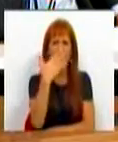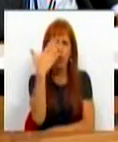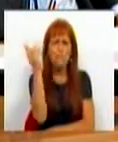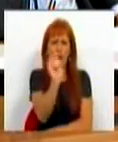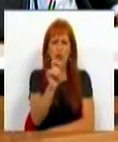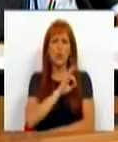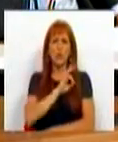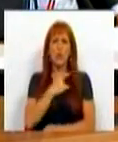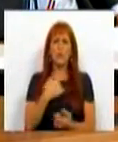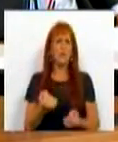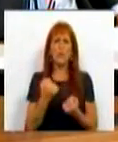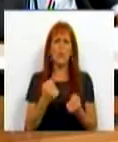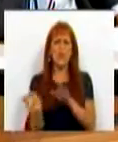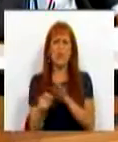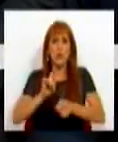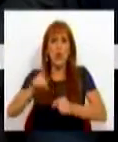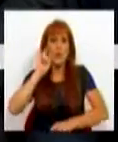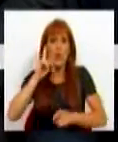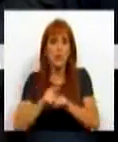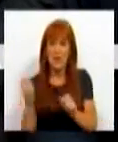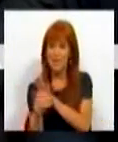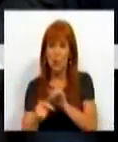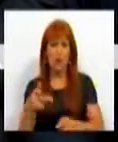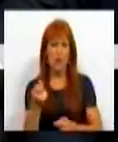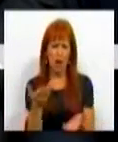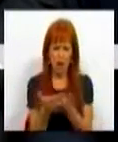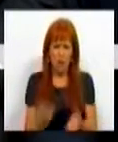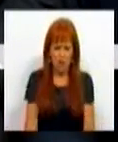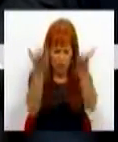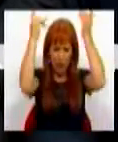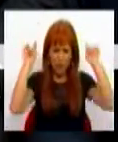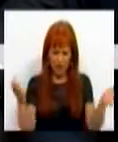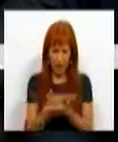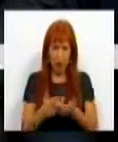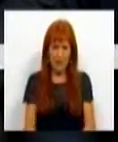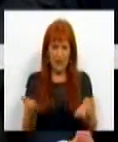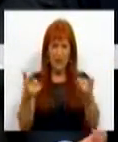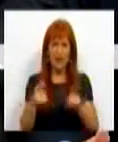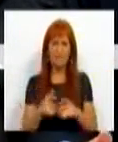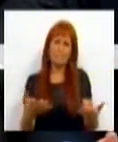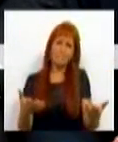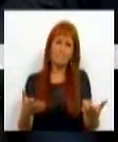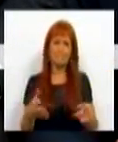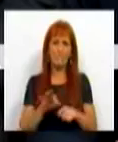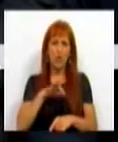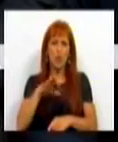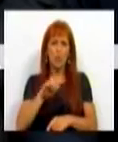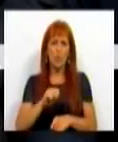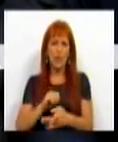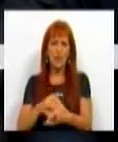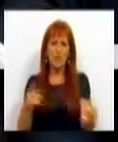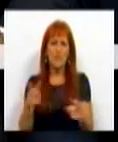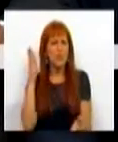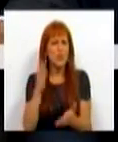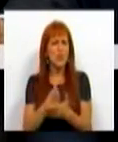meses os senhores não conseguiram meter aquilo que era fundamental, que era injetar dinheiro na economia e poder dinamizar a economia. O governo do Partido Socialista,